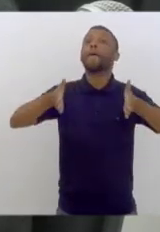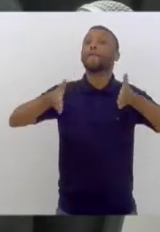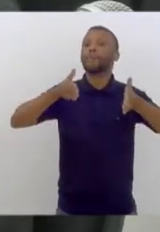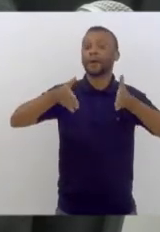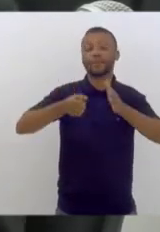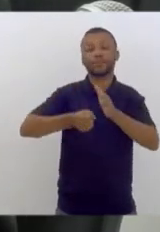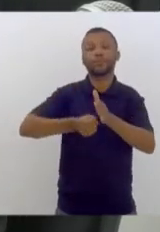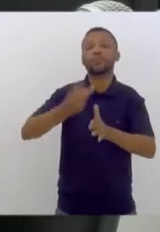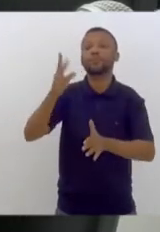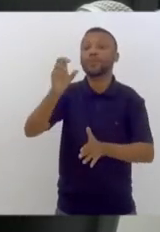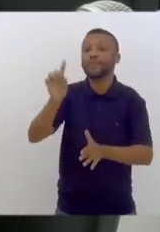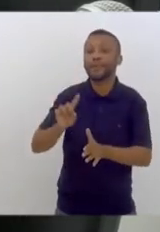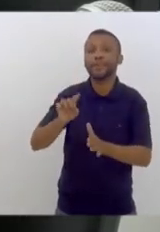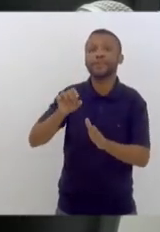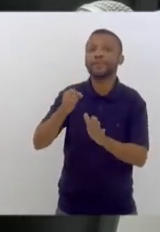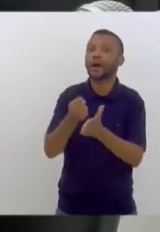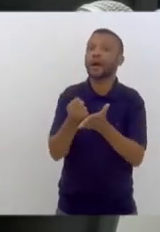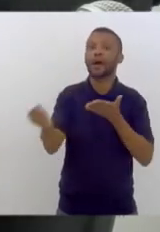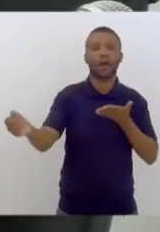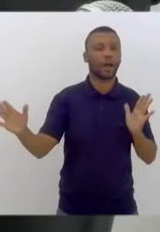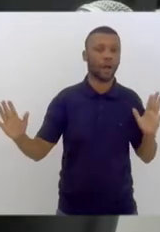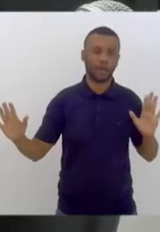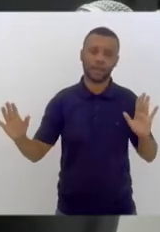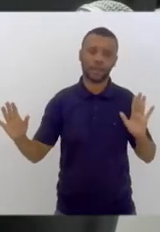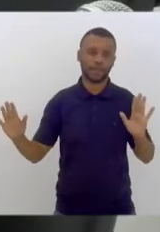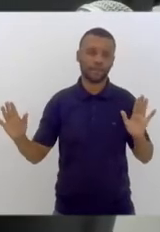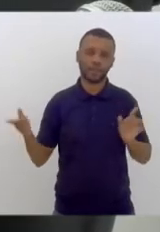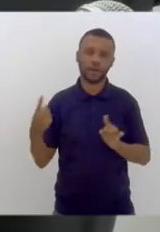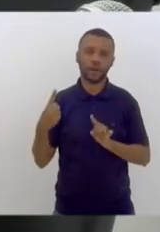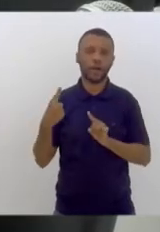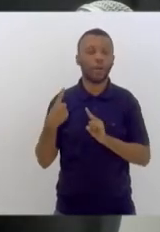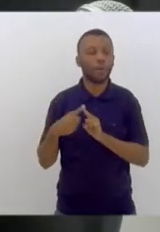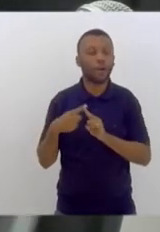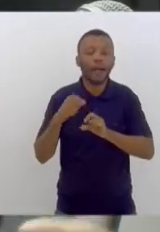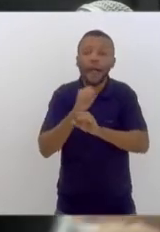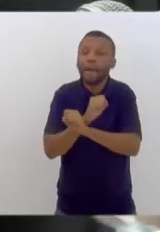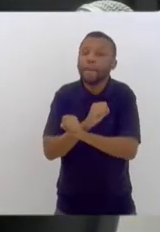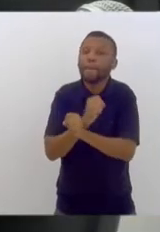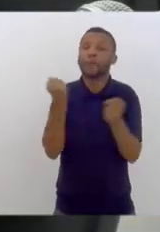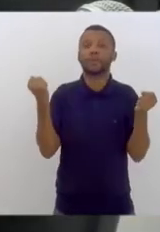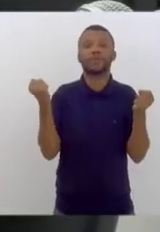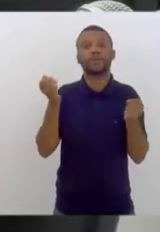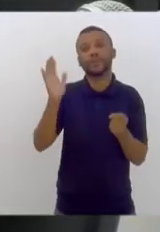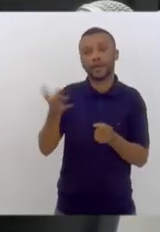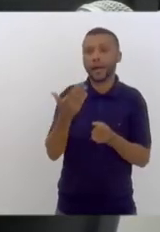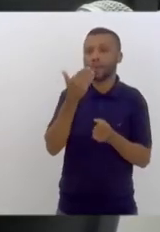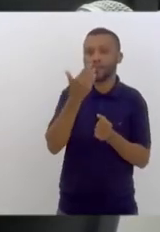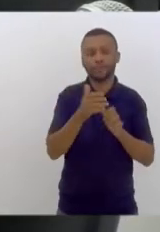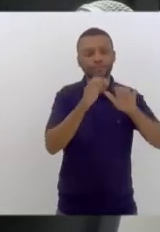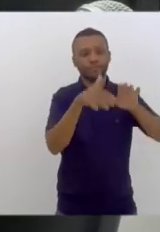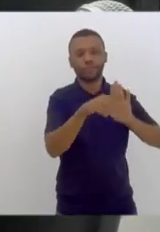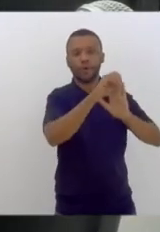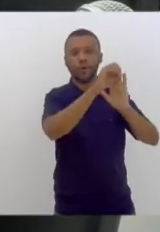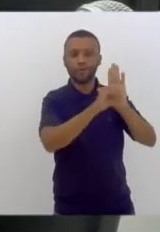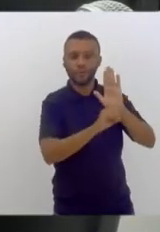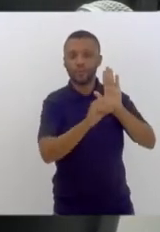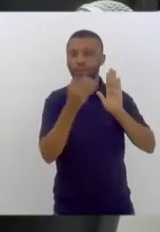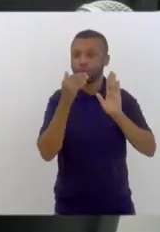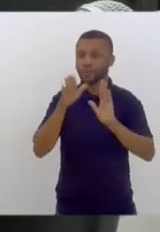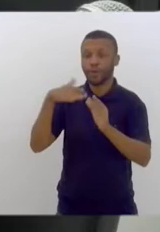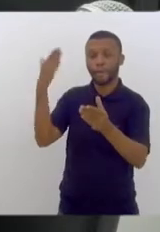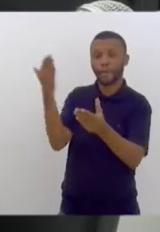vezes. Então, é só porque é impossível, eu já mandei fazer o ofício de requisição do processo,